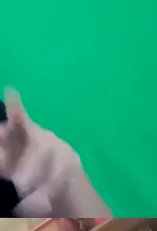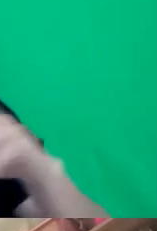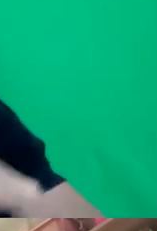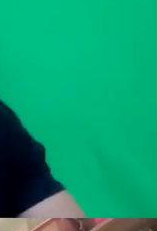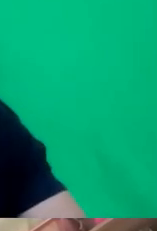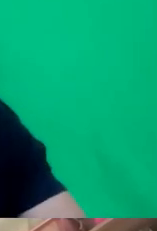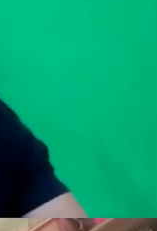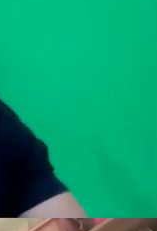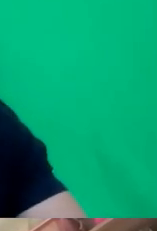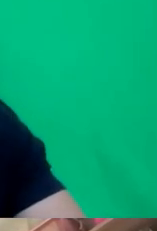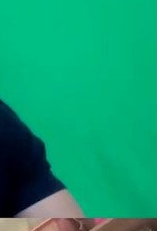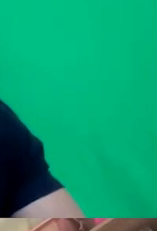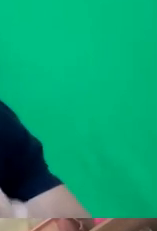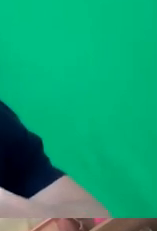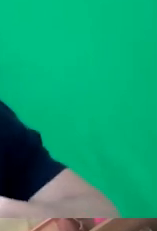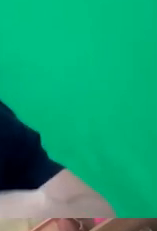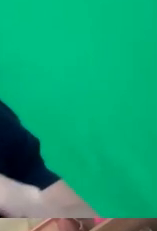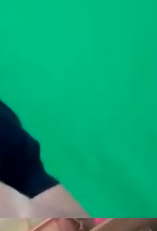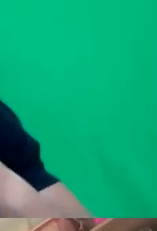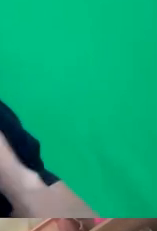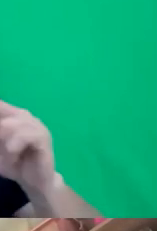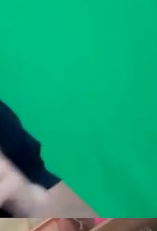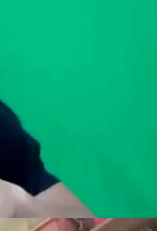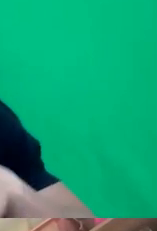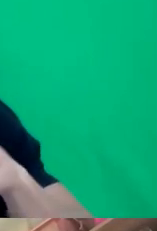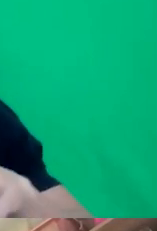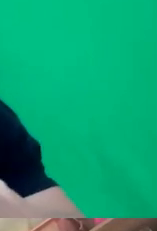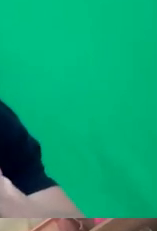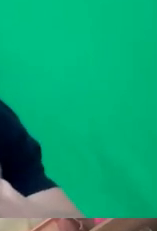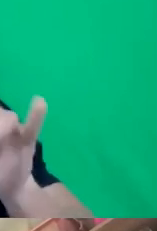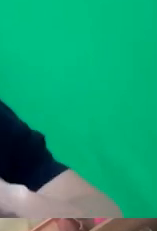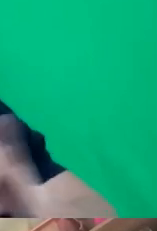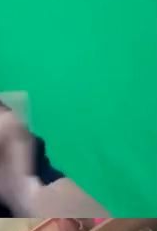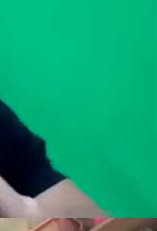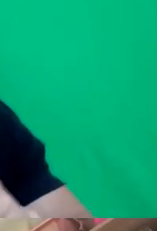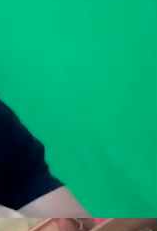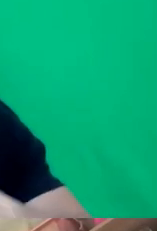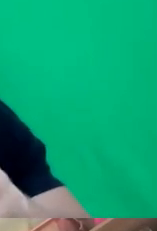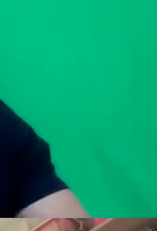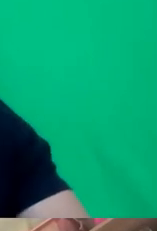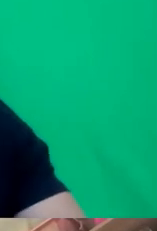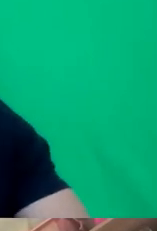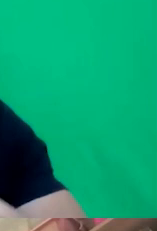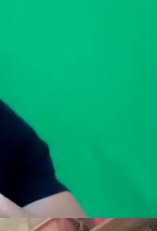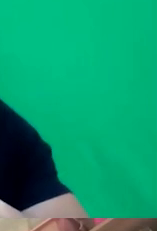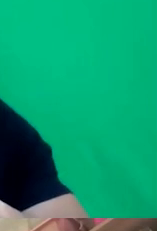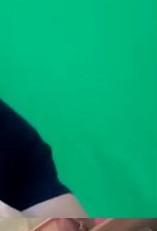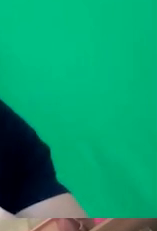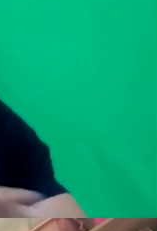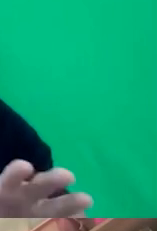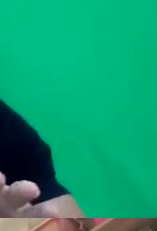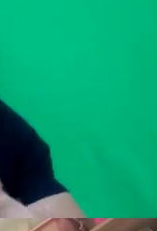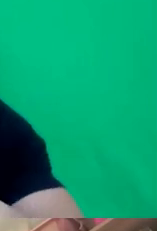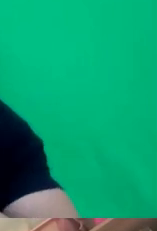gente diversifica a genética e a composição química, prevenindo doenças, pragas, né? Então,